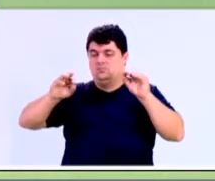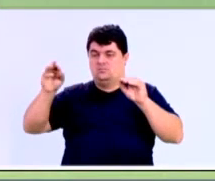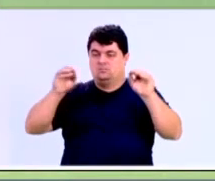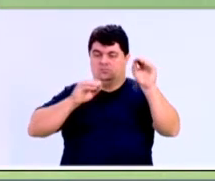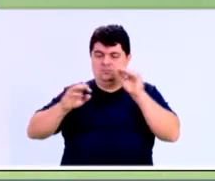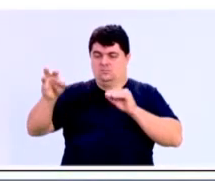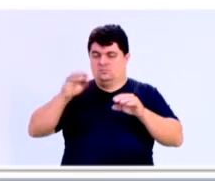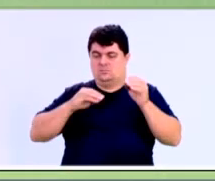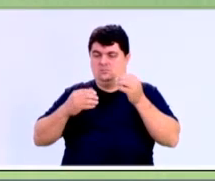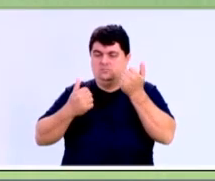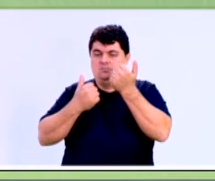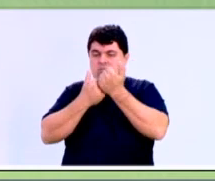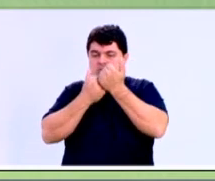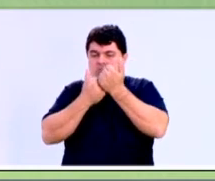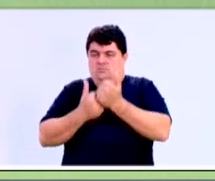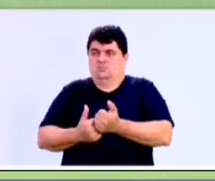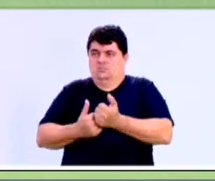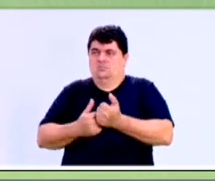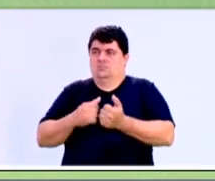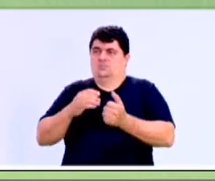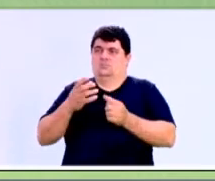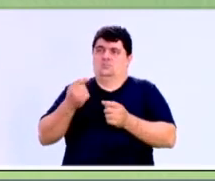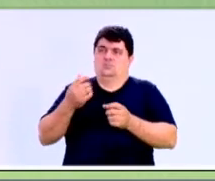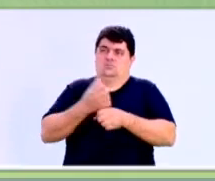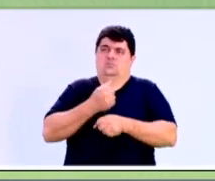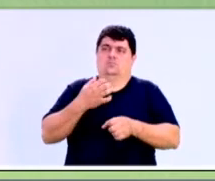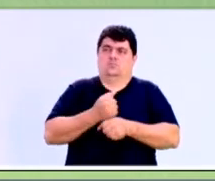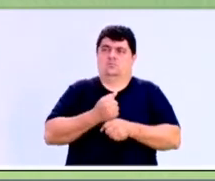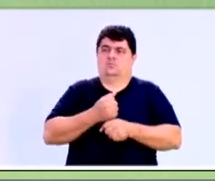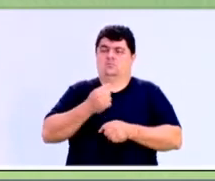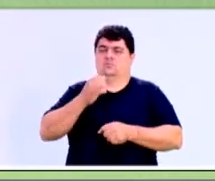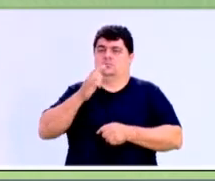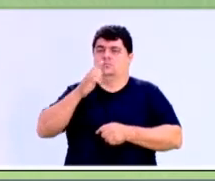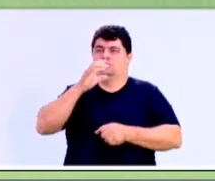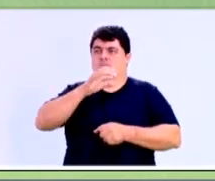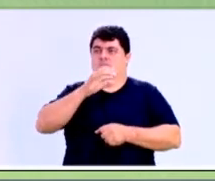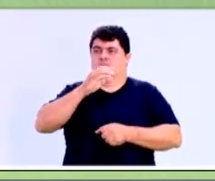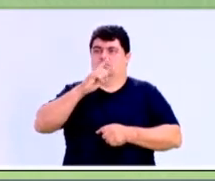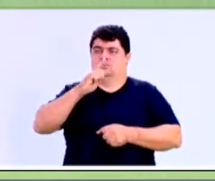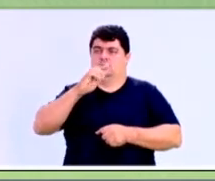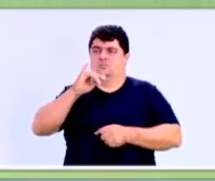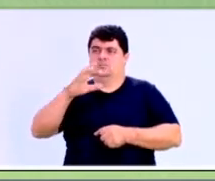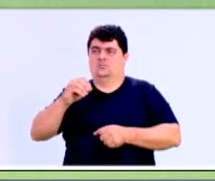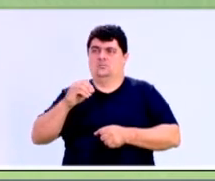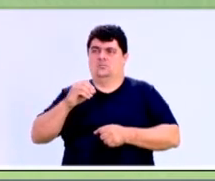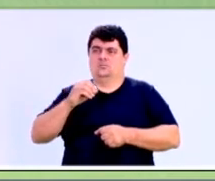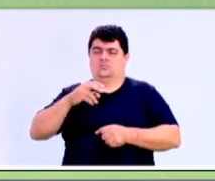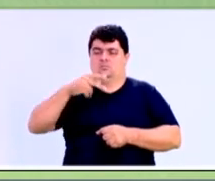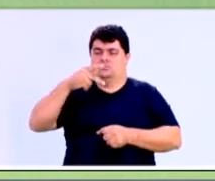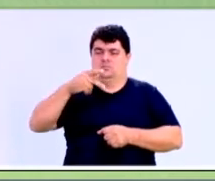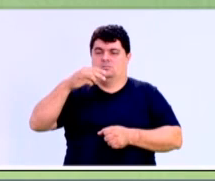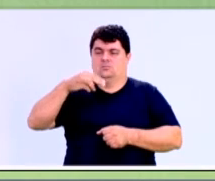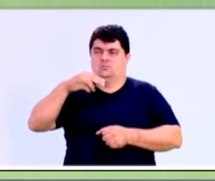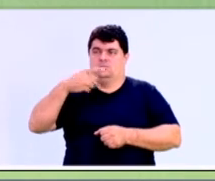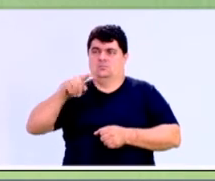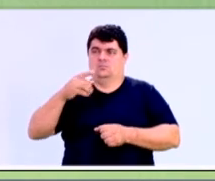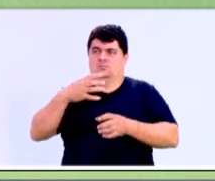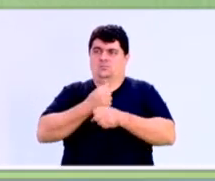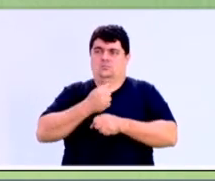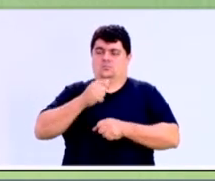partir para os meus cálculos. Então, capital de giro, eu pego passivo não circulante mais patrimônio